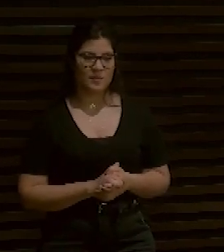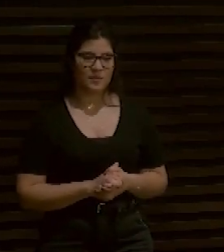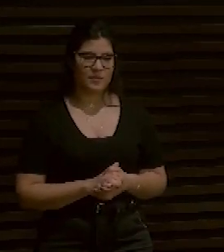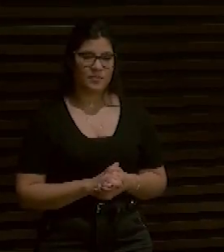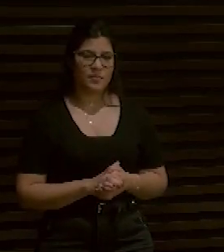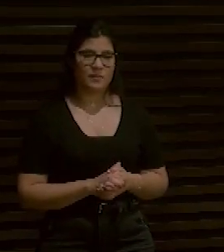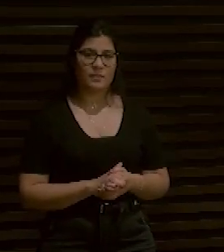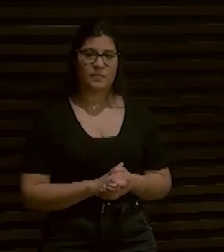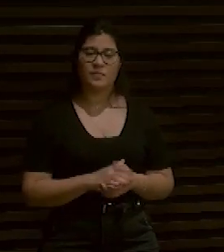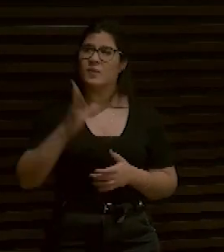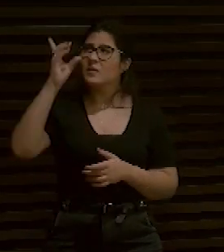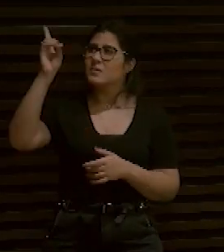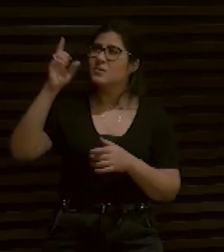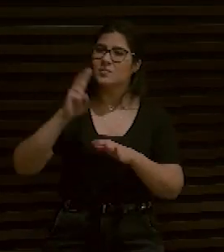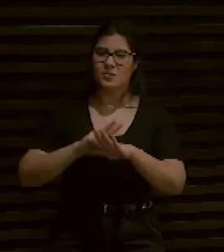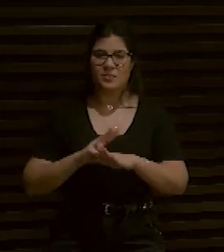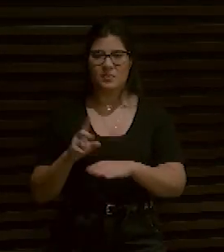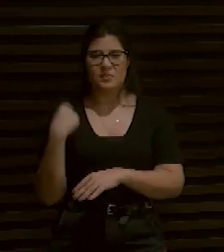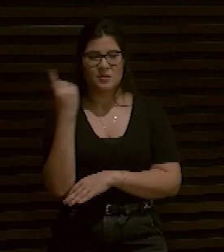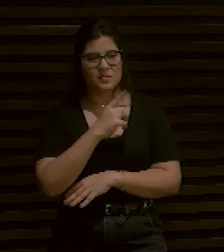Trata na nossa santificação, Pai.